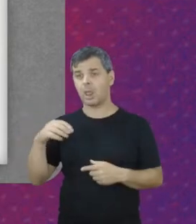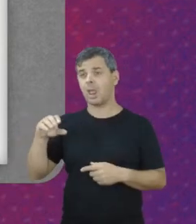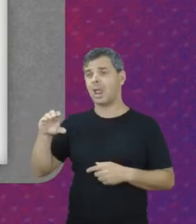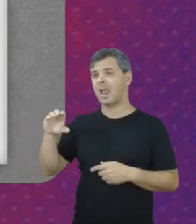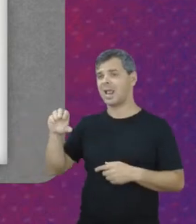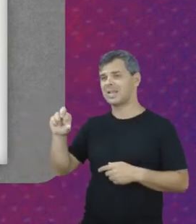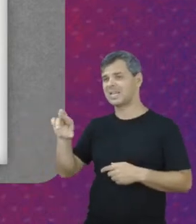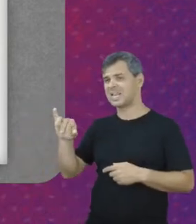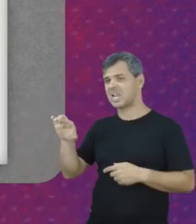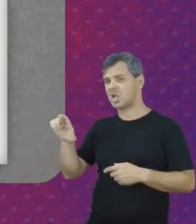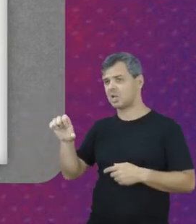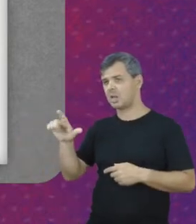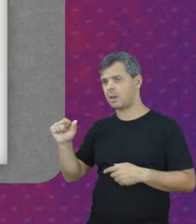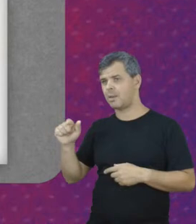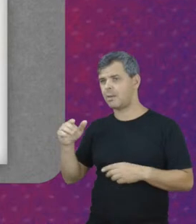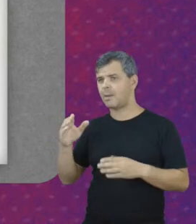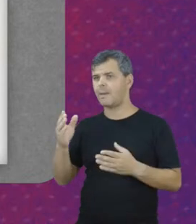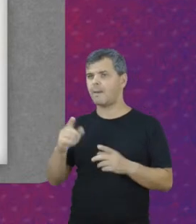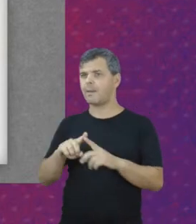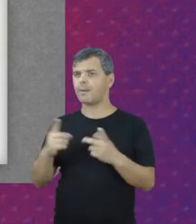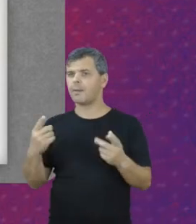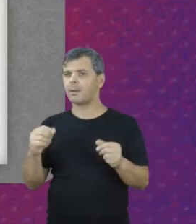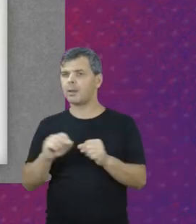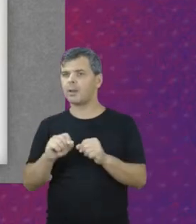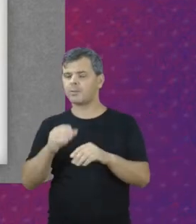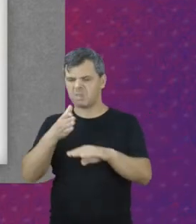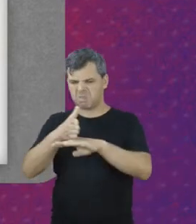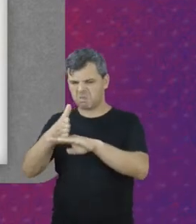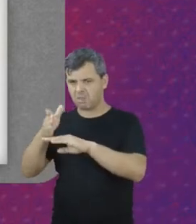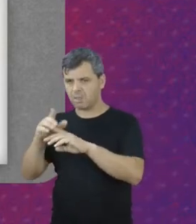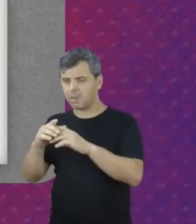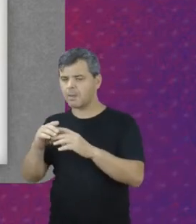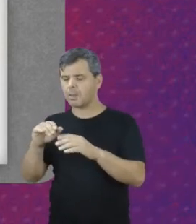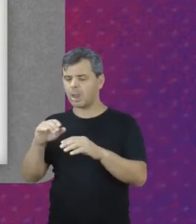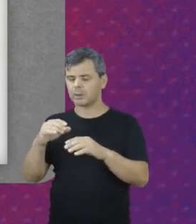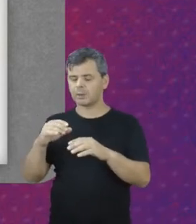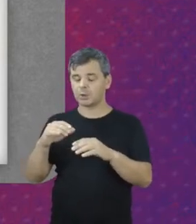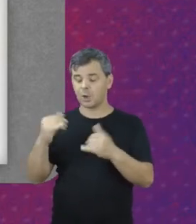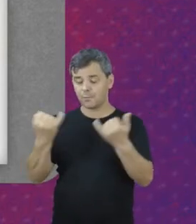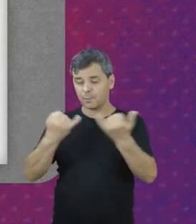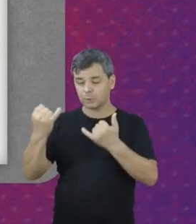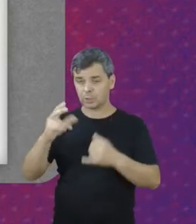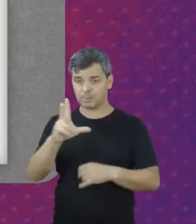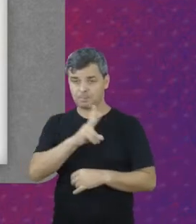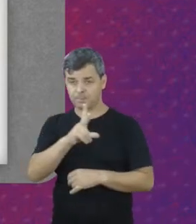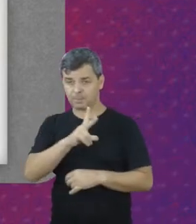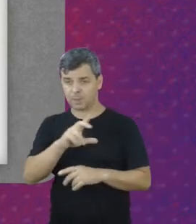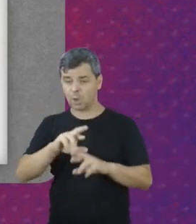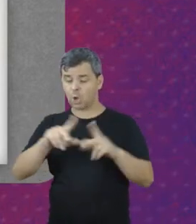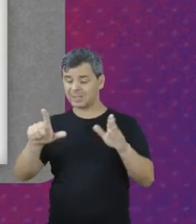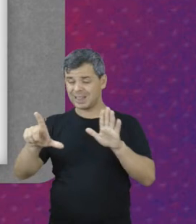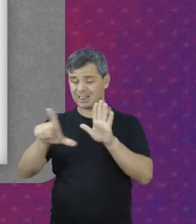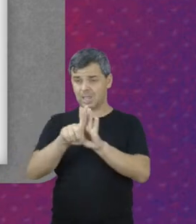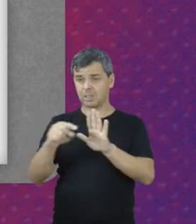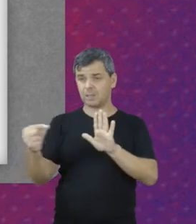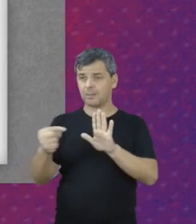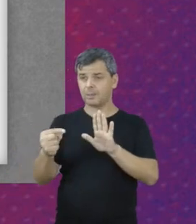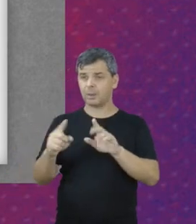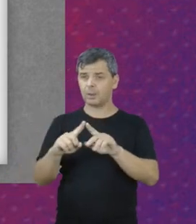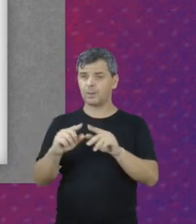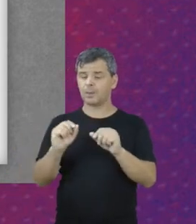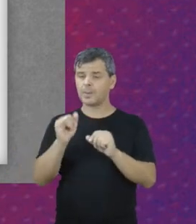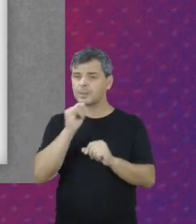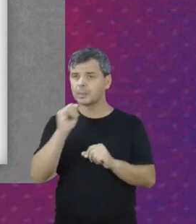Dickmann tornou fim à invasão de aparelhos eletrônicos para obtenção de dados particulares. Dela já se derivaram outras leis, né? Como,